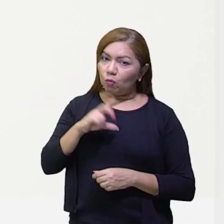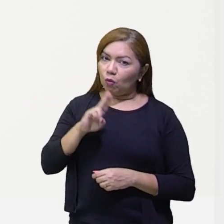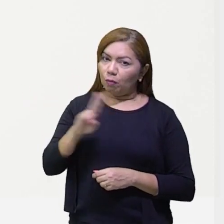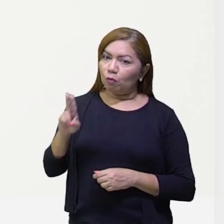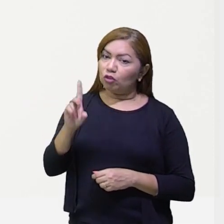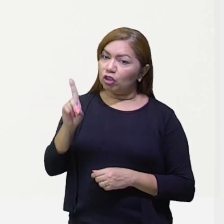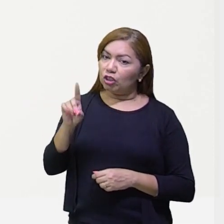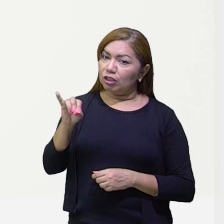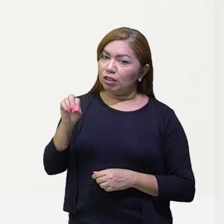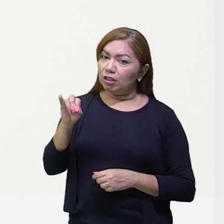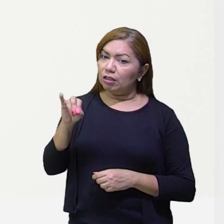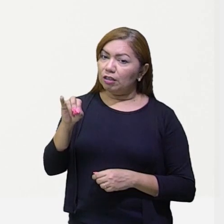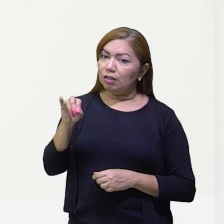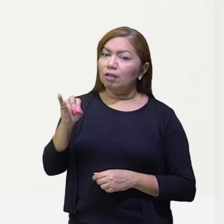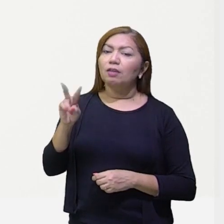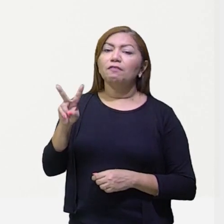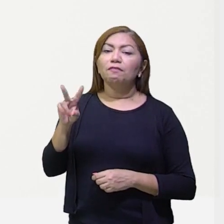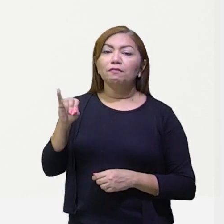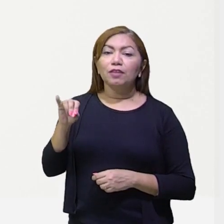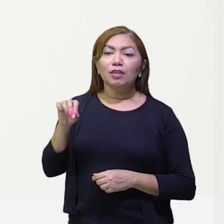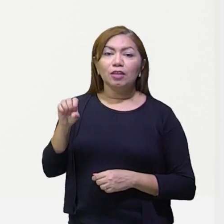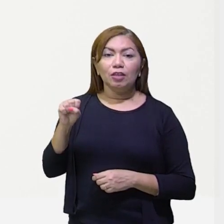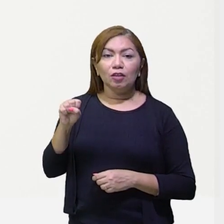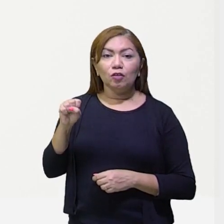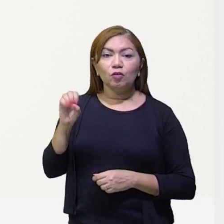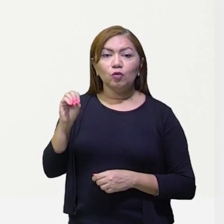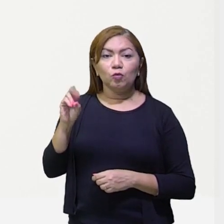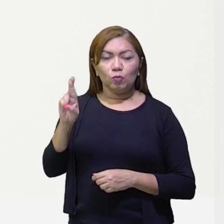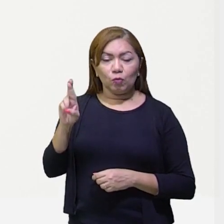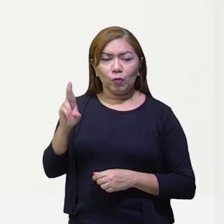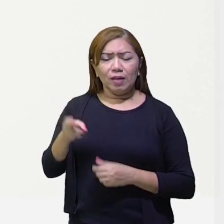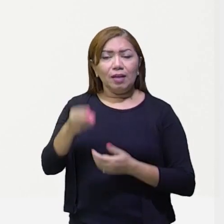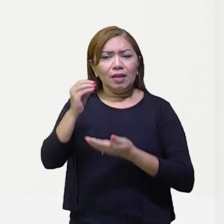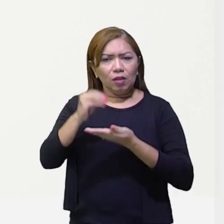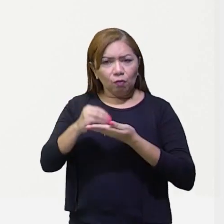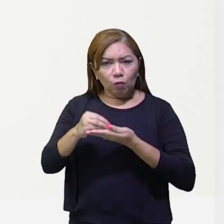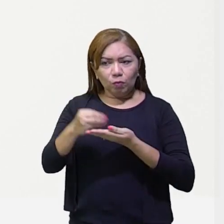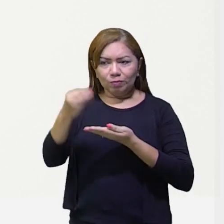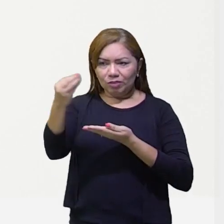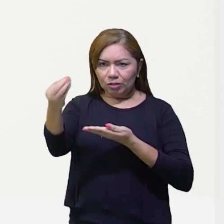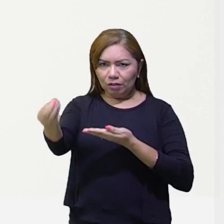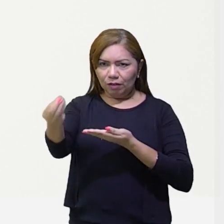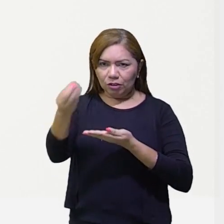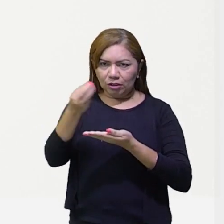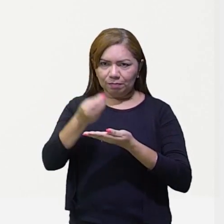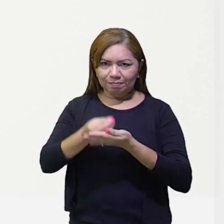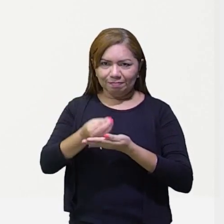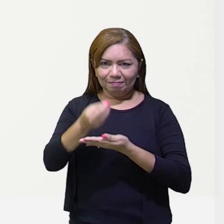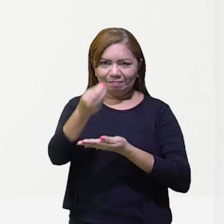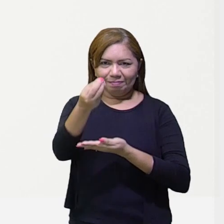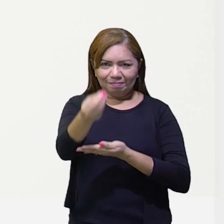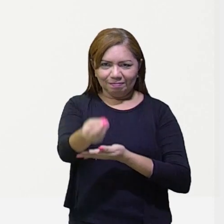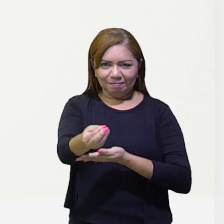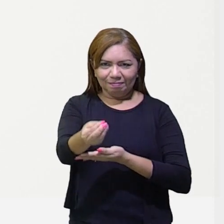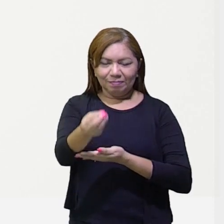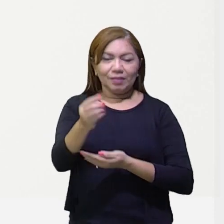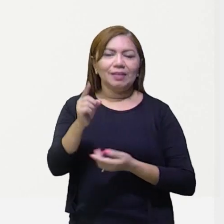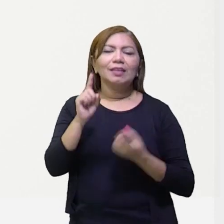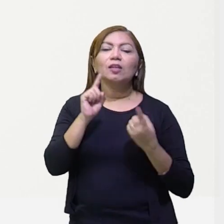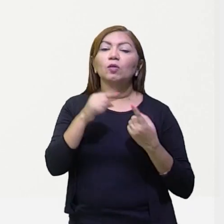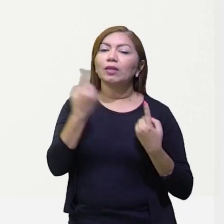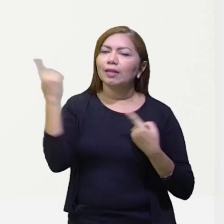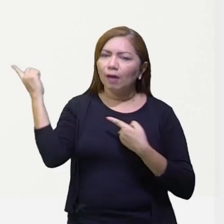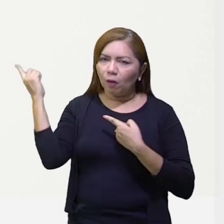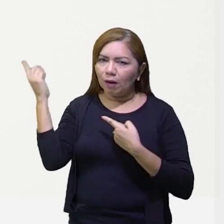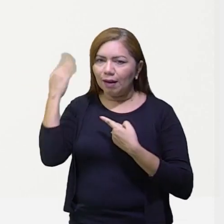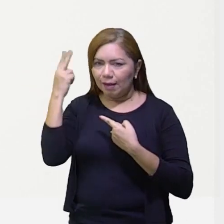divisor. É aquele número pelo qual eu vou pegar o todo e vou dividi-lo. Então, no caso aqui, como eu tenho Maria e o